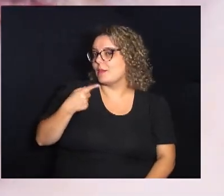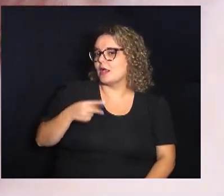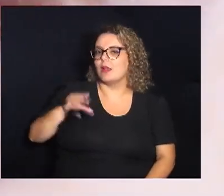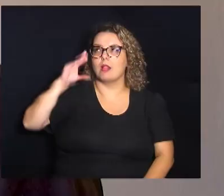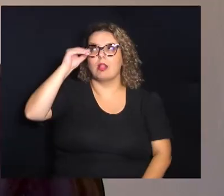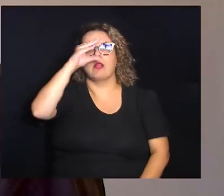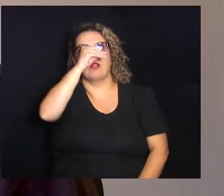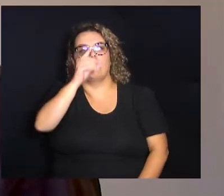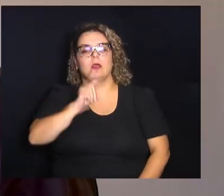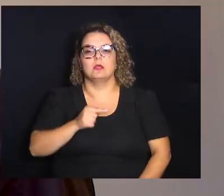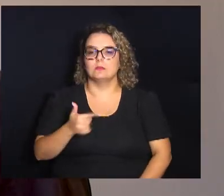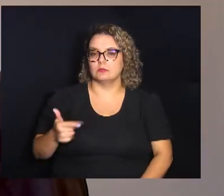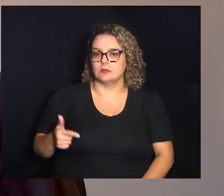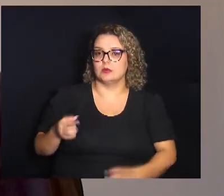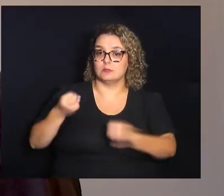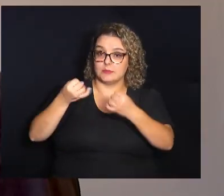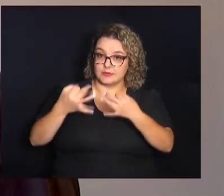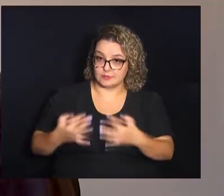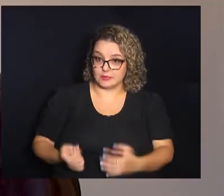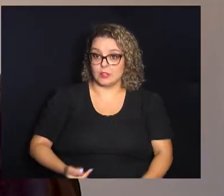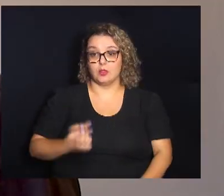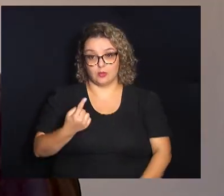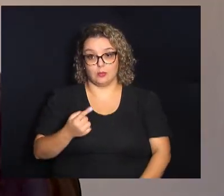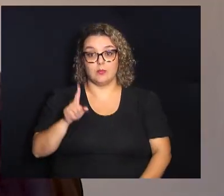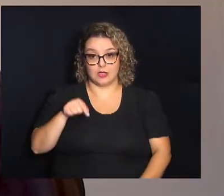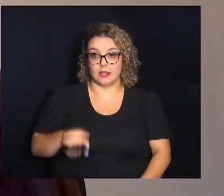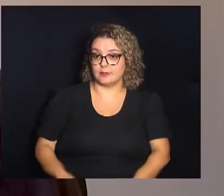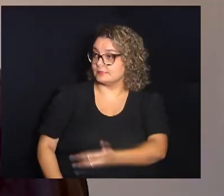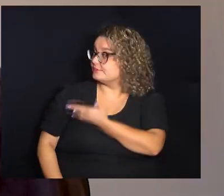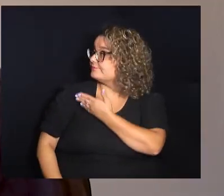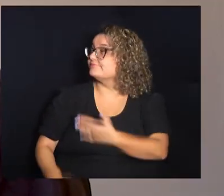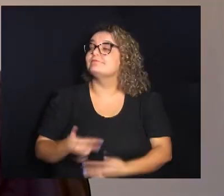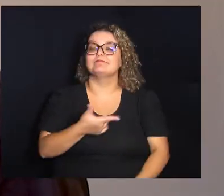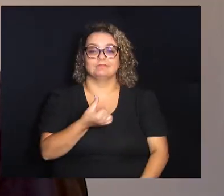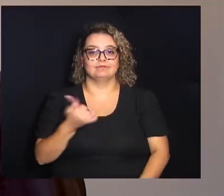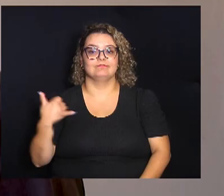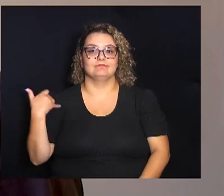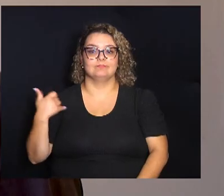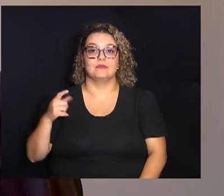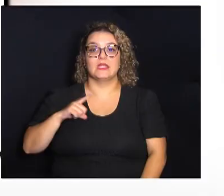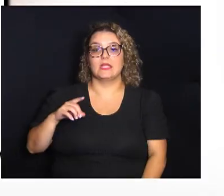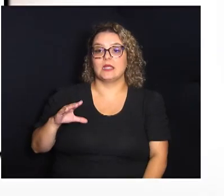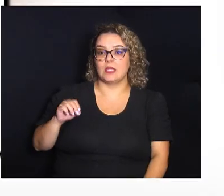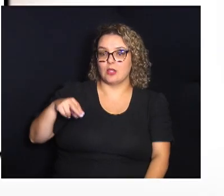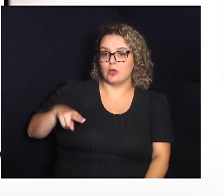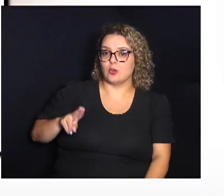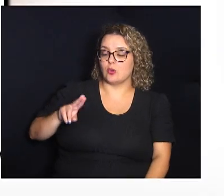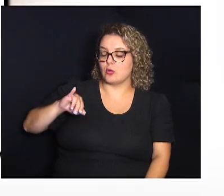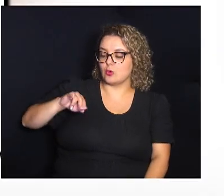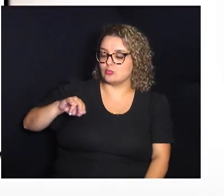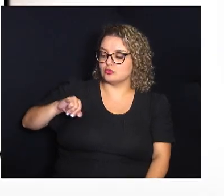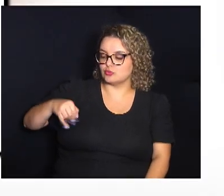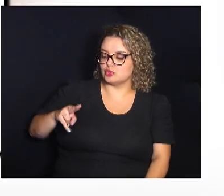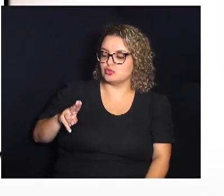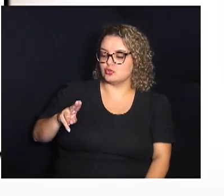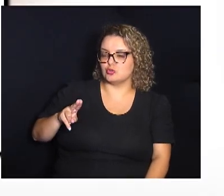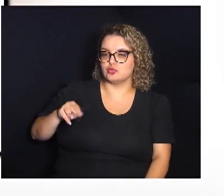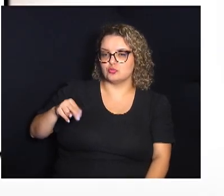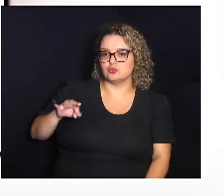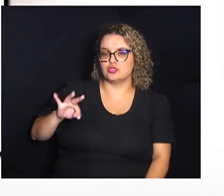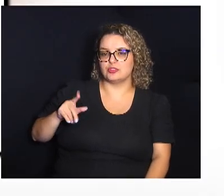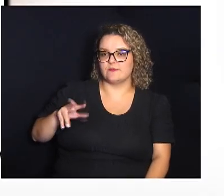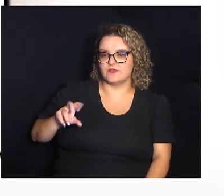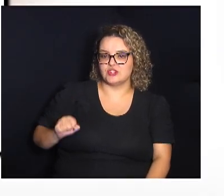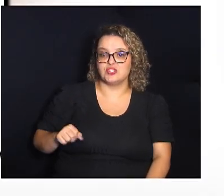orientação médica. Uma dessas pessoas é o Nicolas, de 26 anos, que tem conjuntivite primavério, também conhecida como